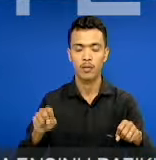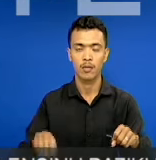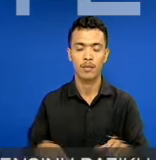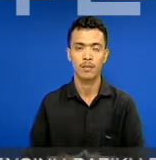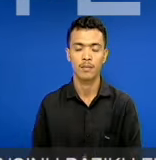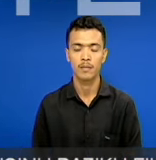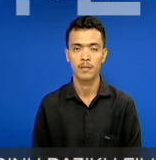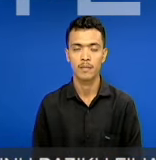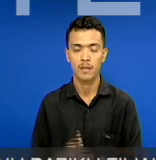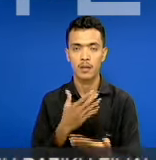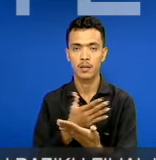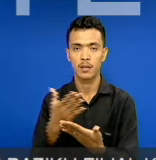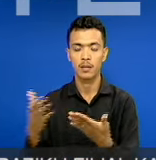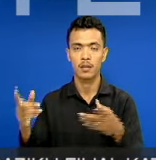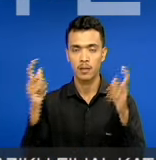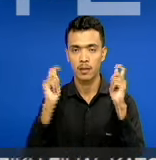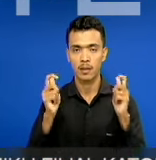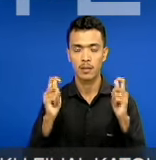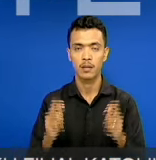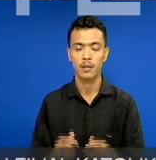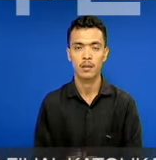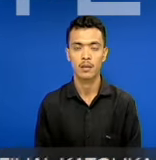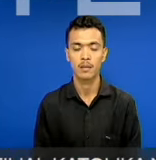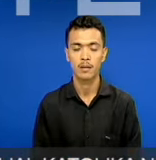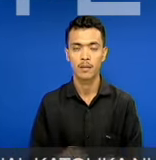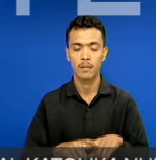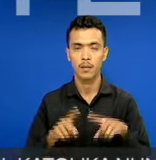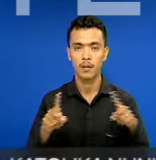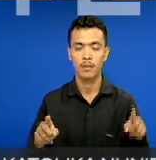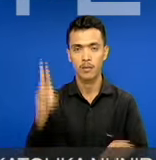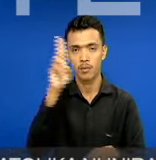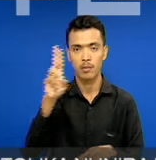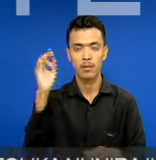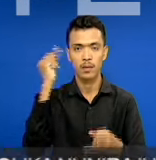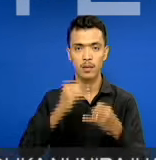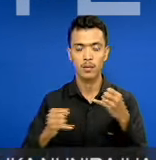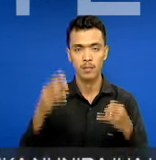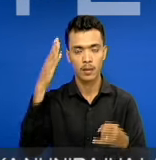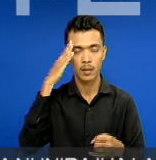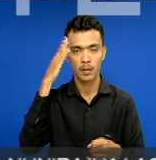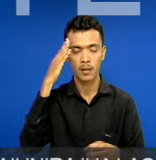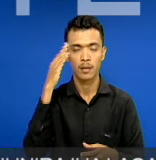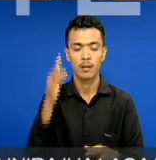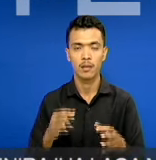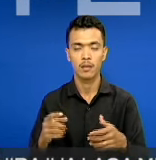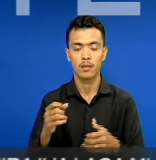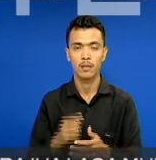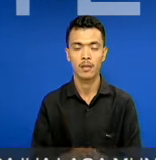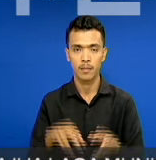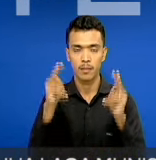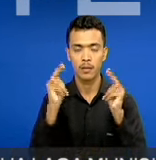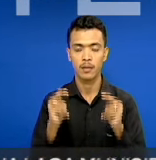Material para tu halo teste boat sirane e tenar um consumo de no fim maka foi na tabela detecta. Ao nós temos